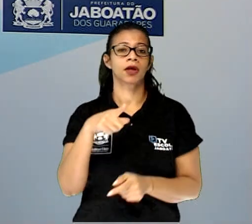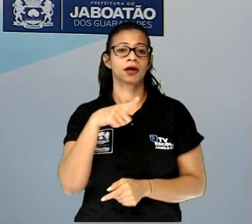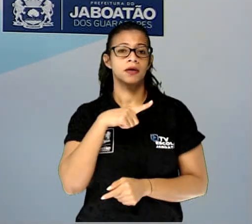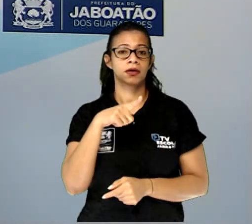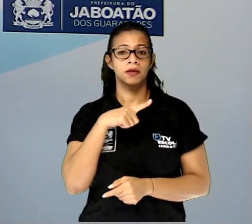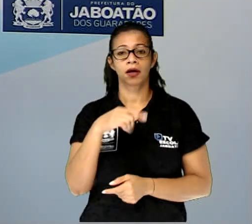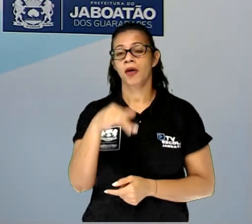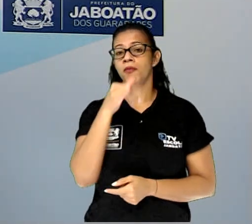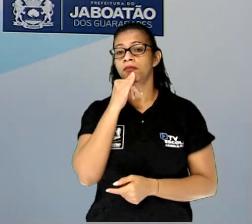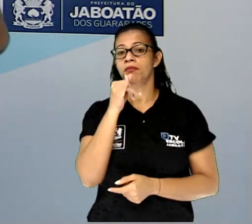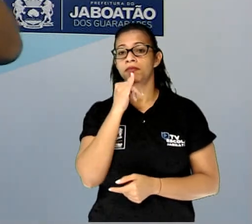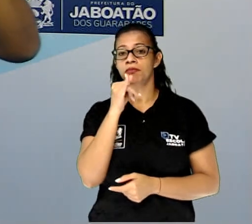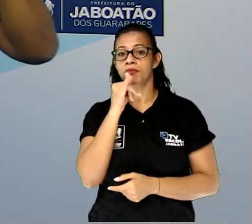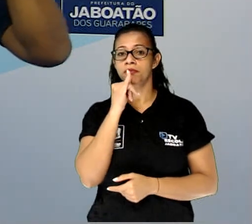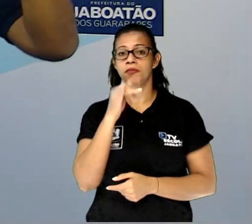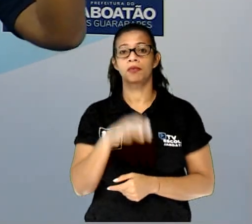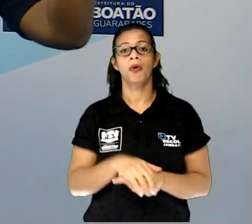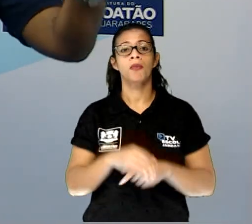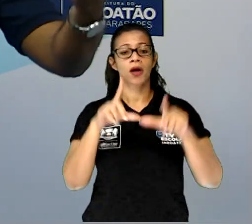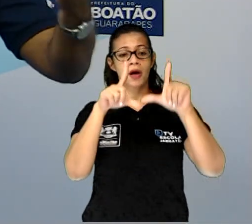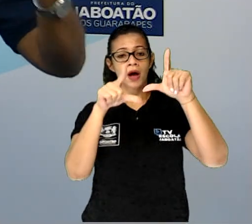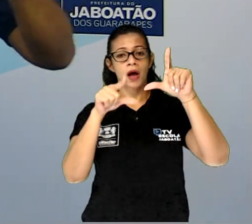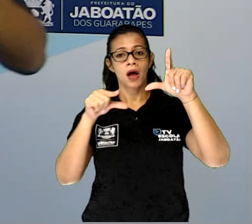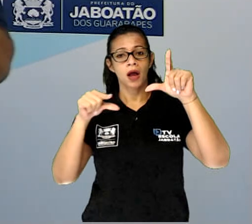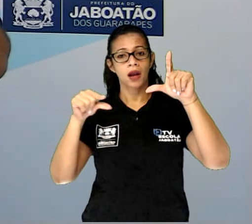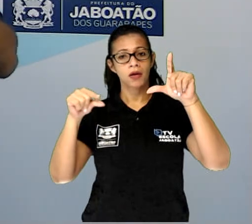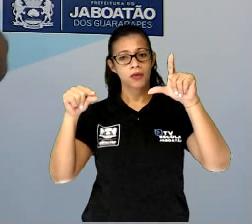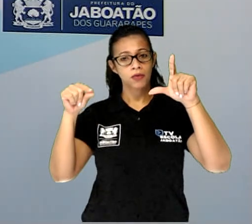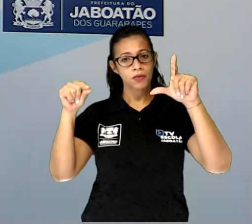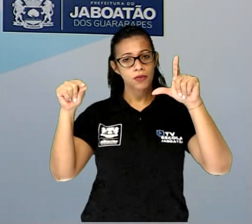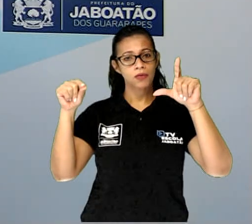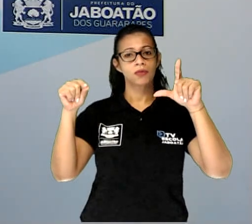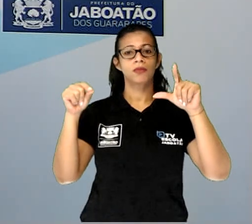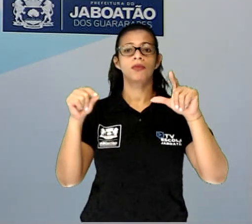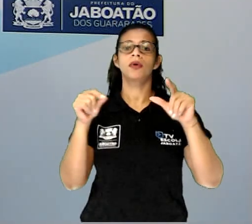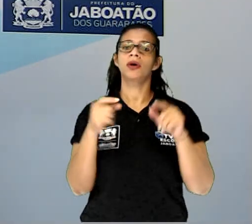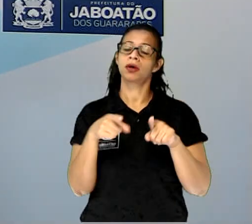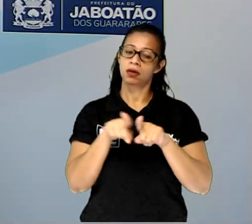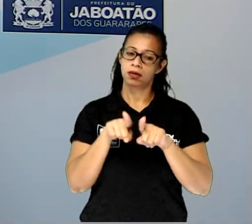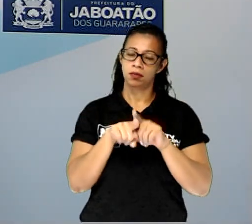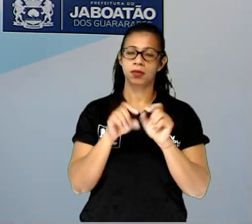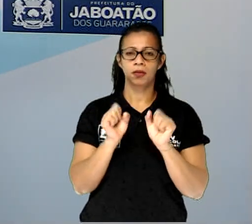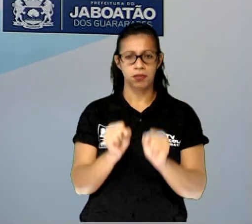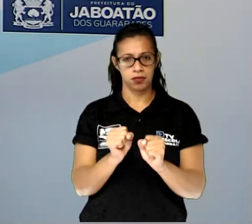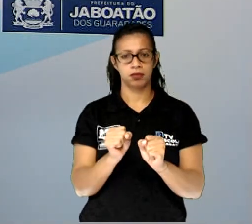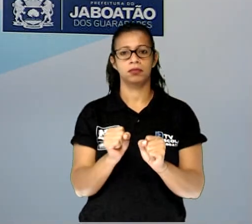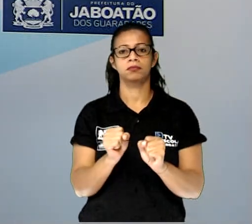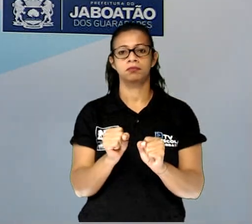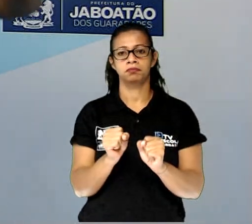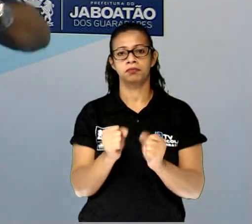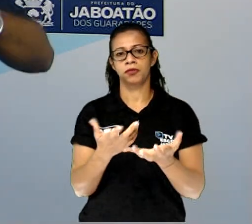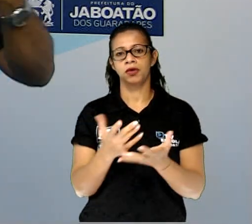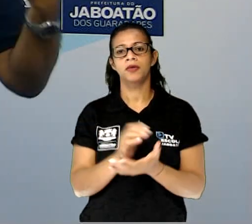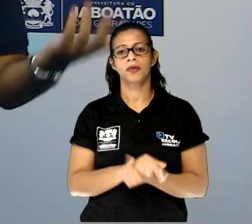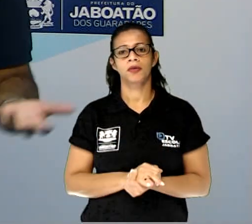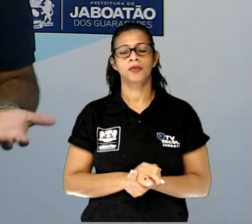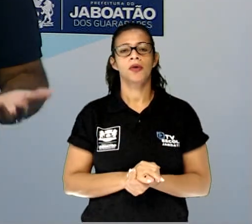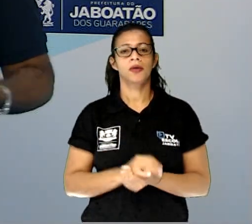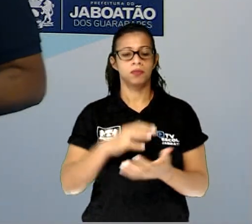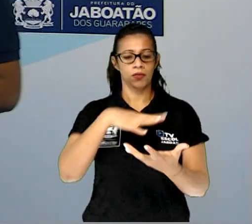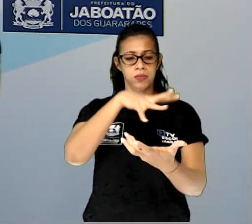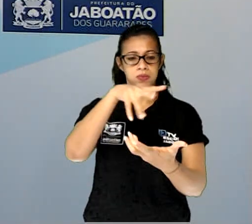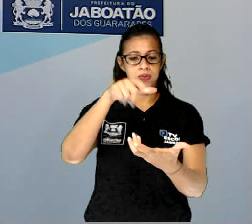pode ter sido um dia um pedaço da Terra. Mas isso é uma outra história, é um outro assunto para um outro